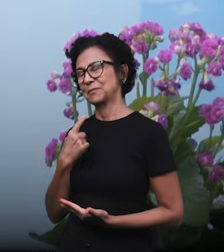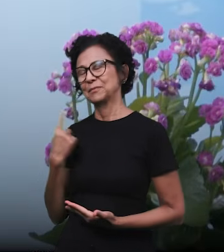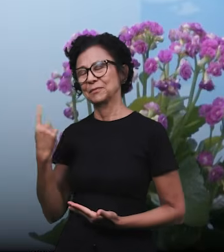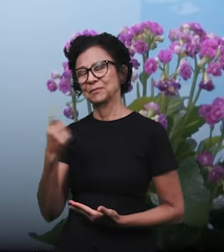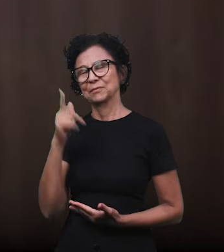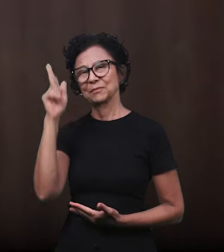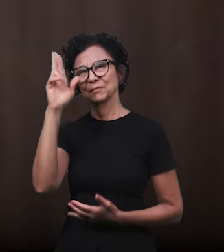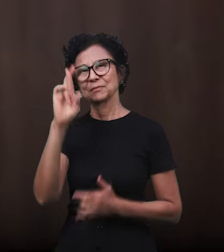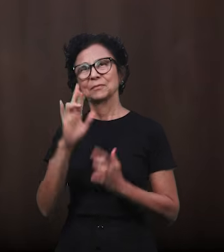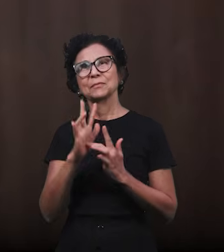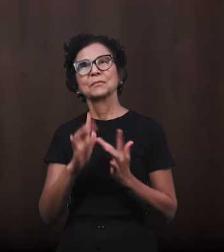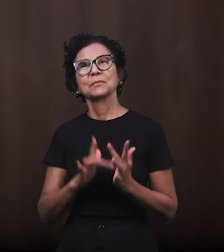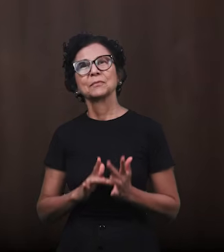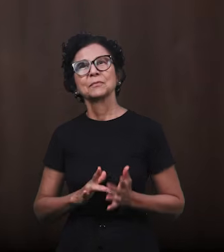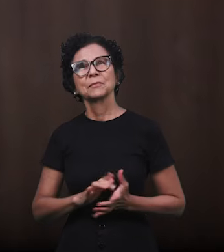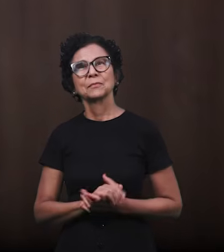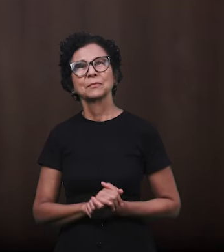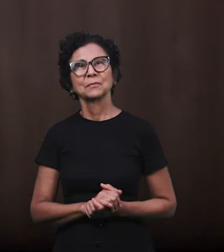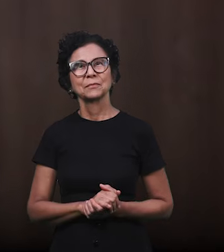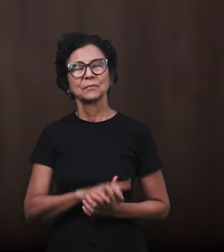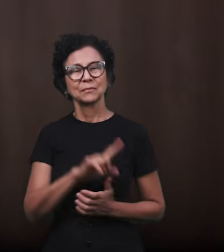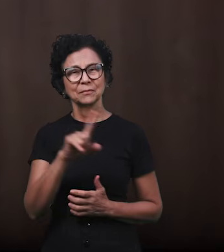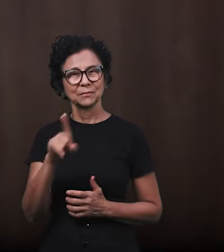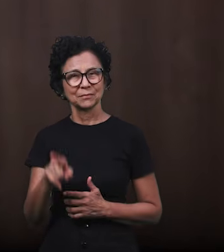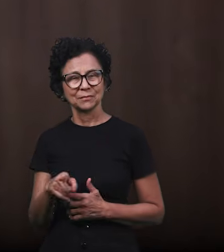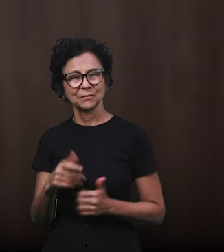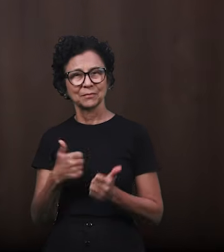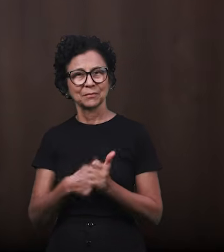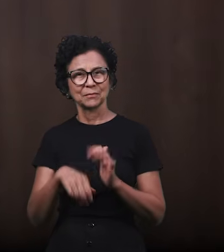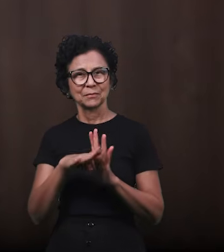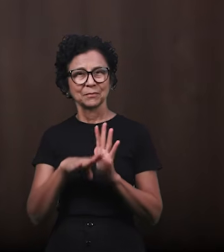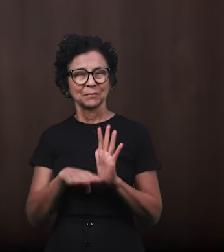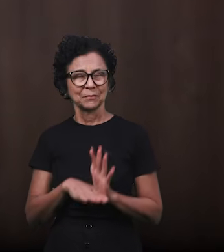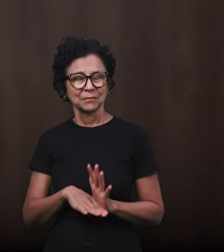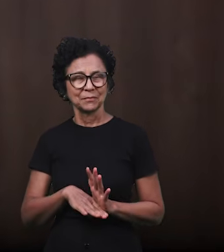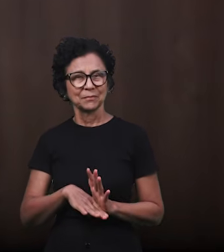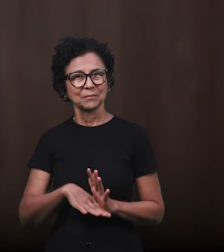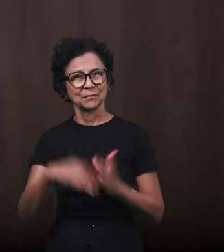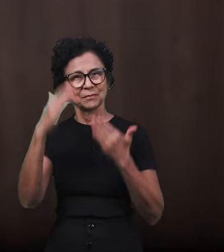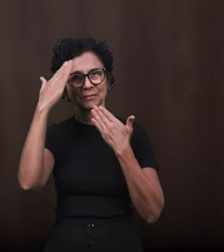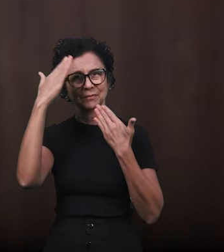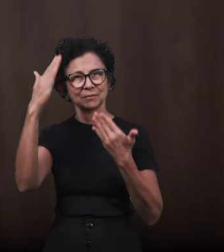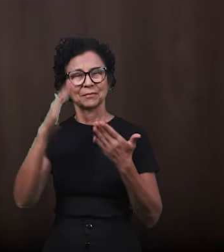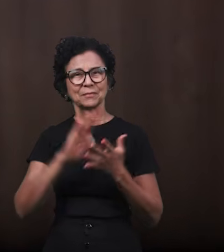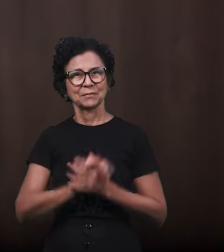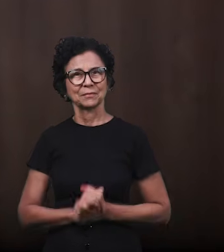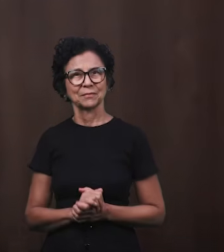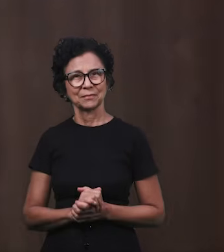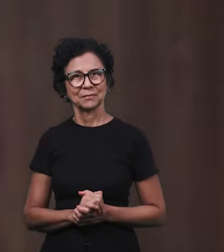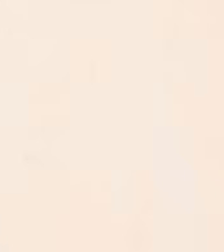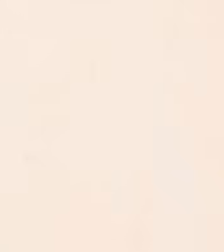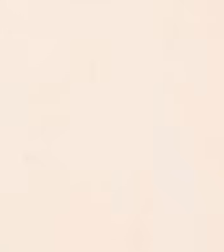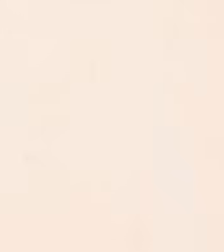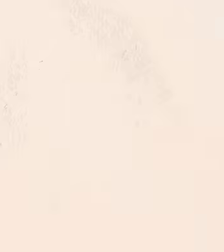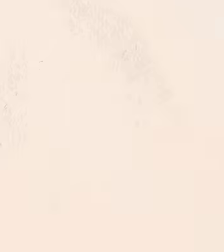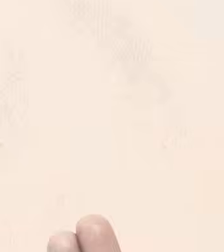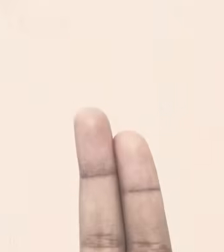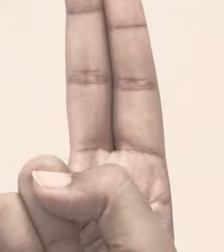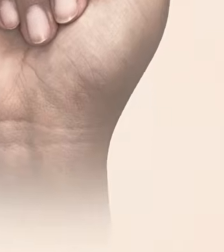a todos. Amém, a paz do Senhor. E agradeço a vocês que ficaram conosco até esse momento. A paz do Senhor e até o próximo episódio.